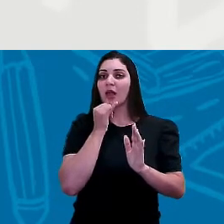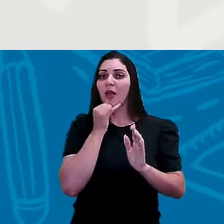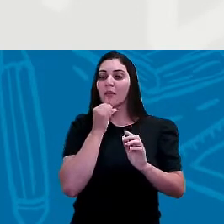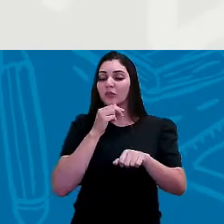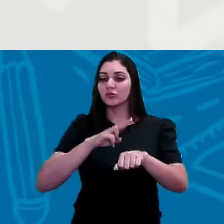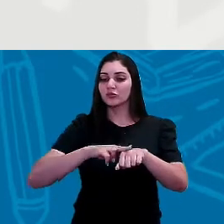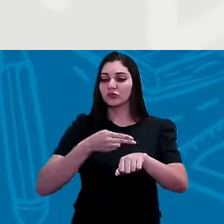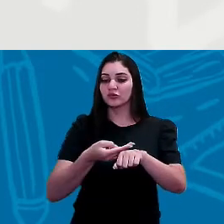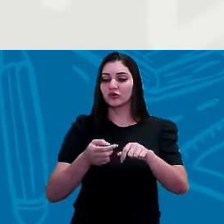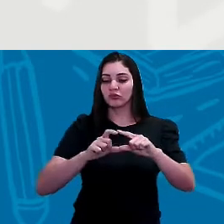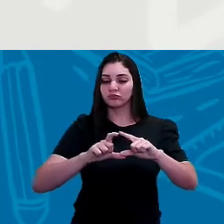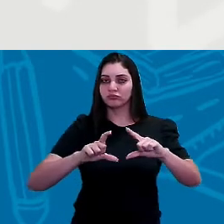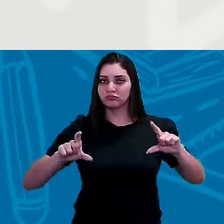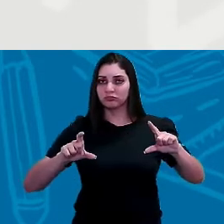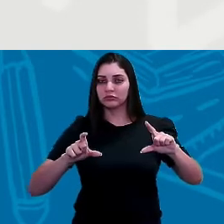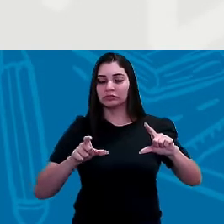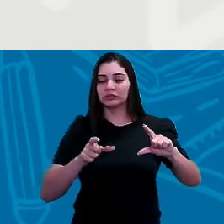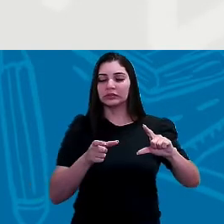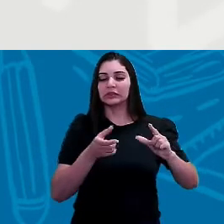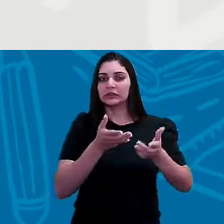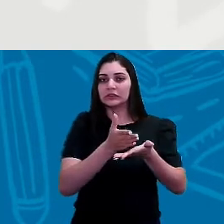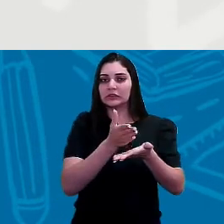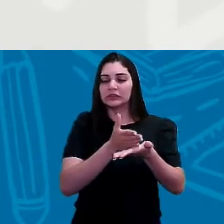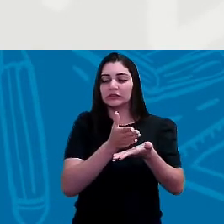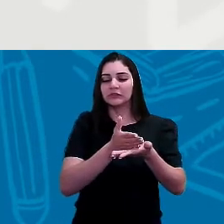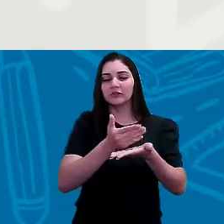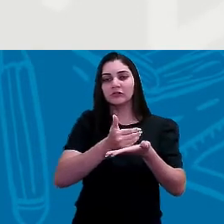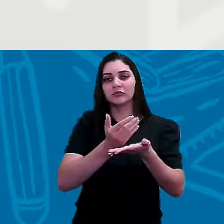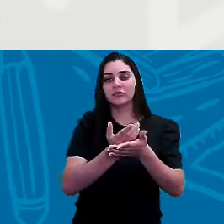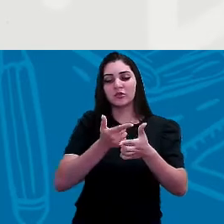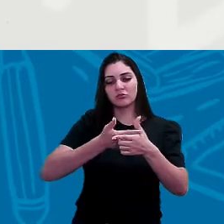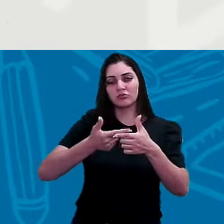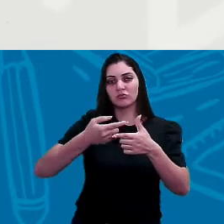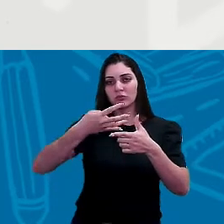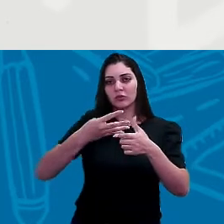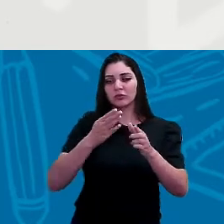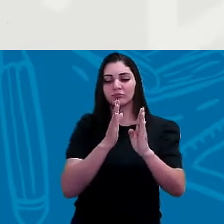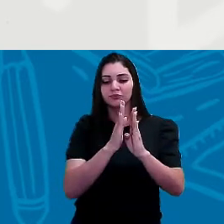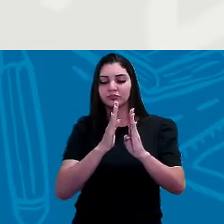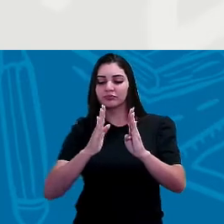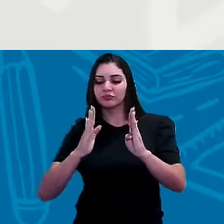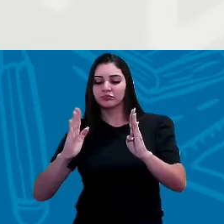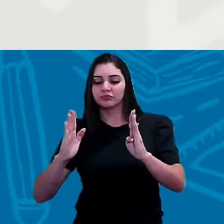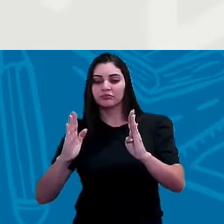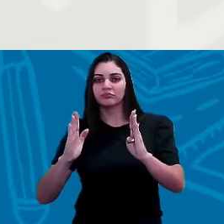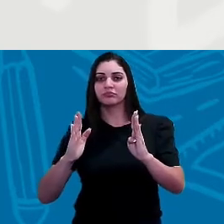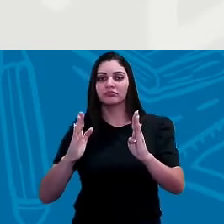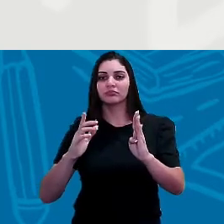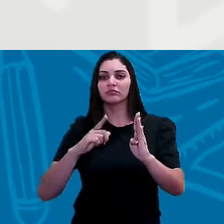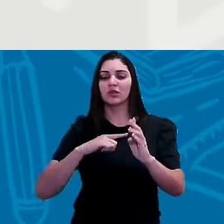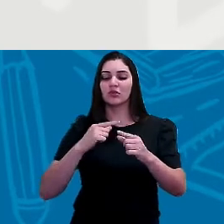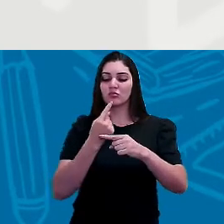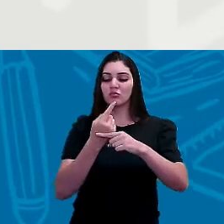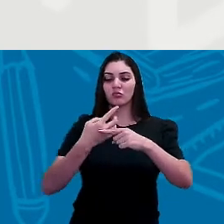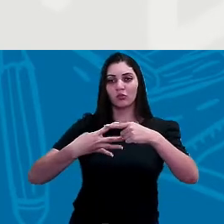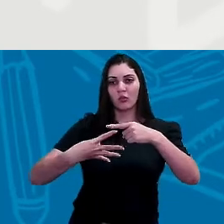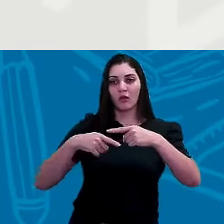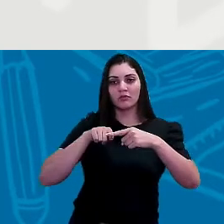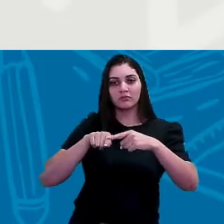chocolate, dividi ela em 4 pedaços e peguei uma para mim, né? É um quarto, tá? Dessa barrinha de